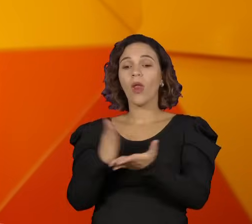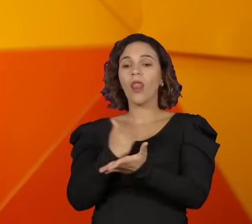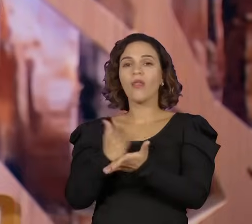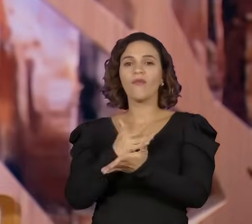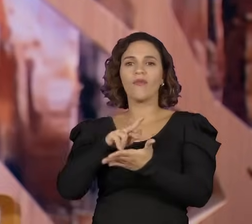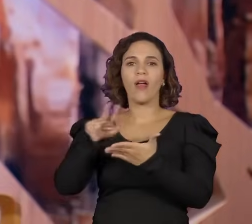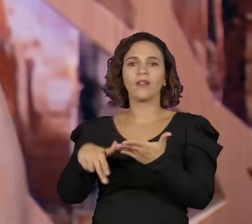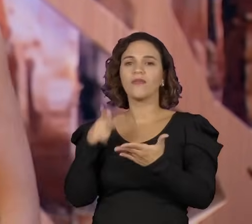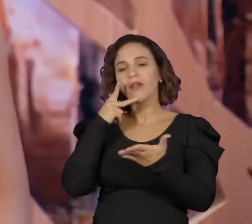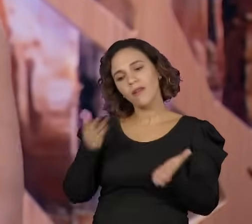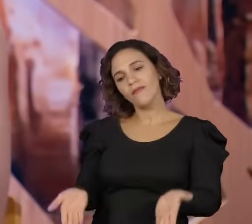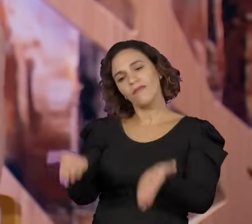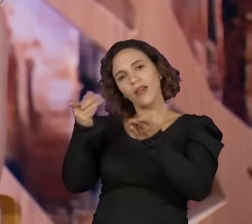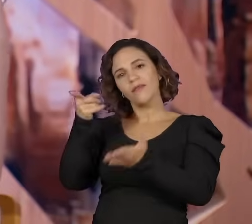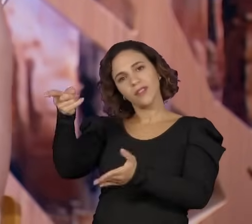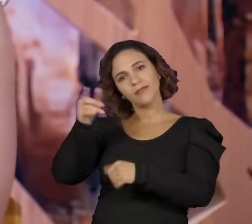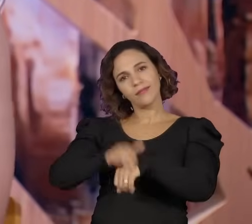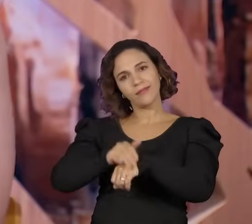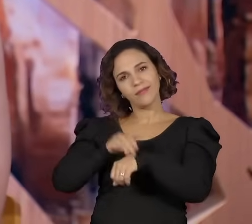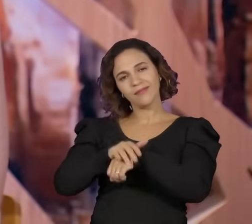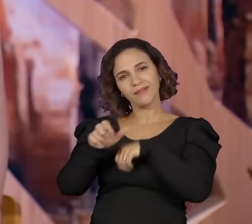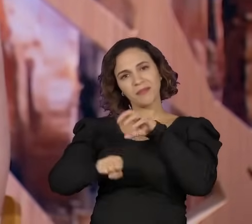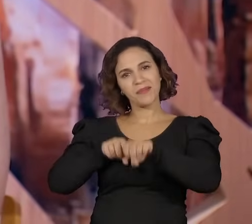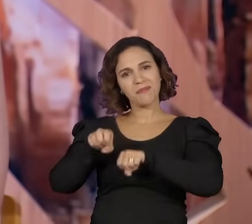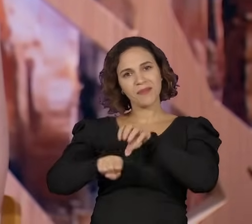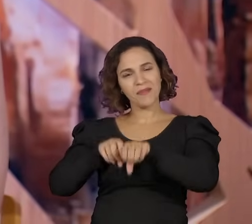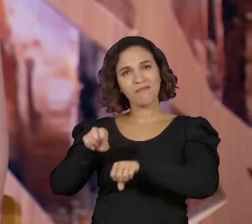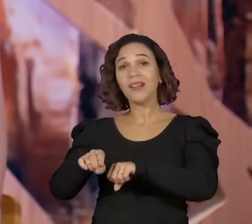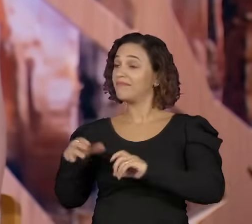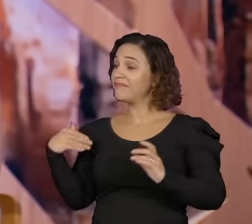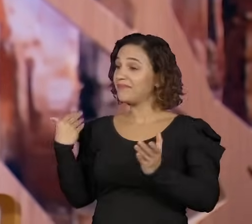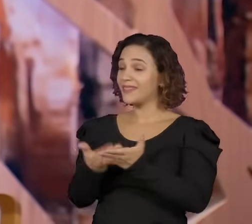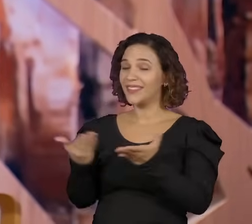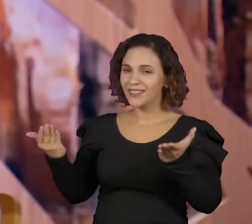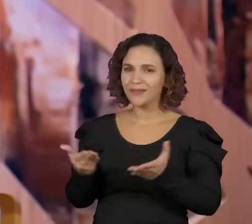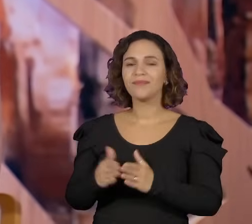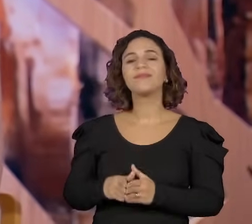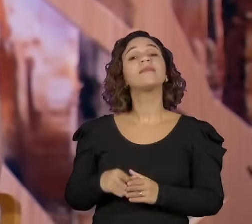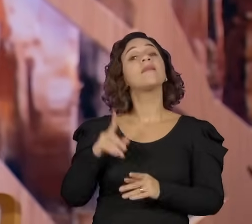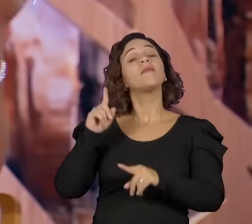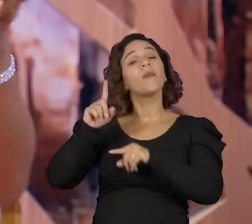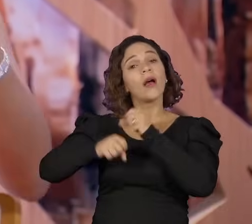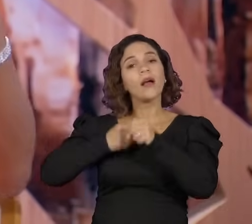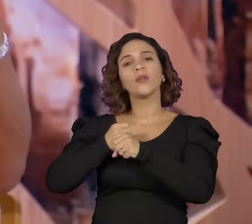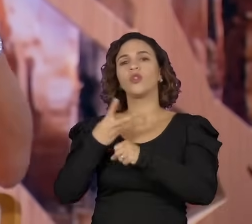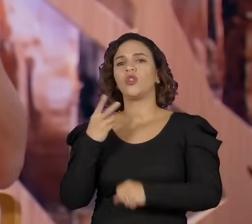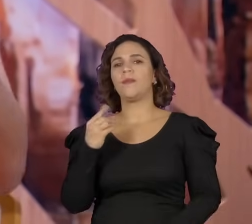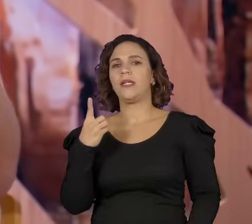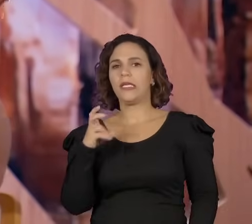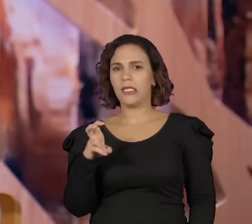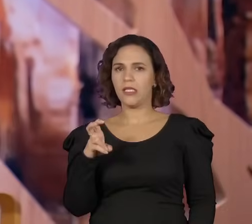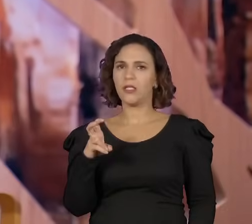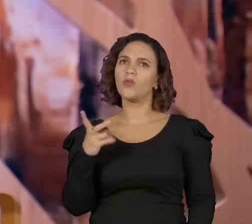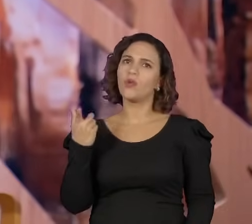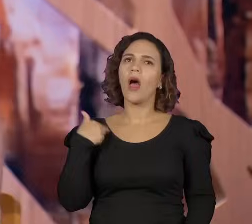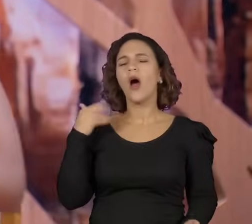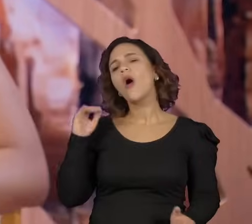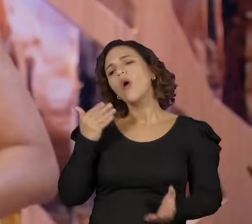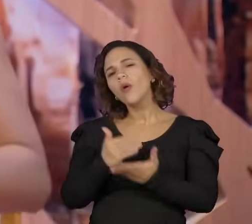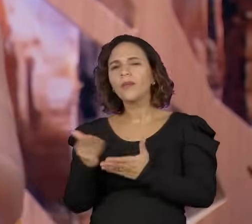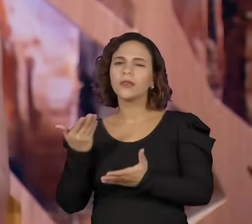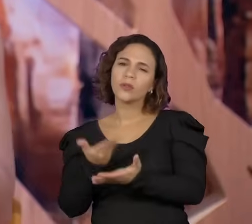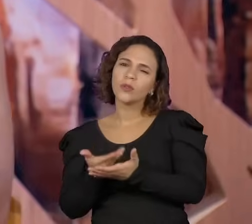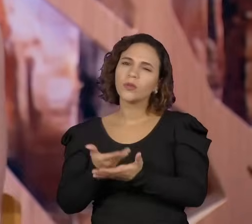e falou, lê aí. Lê E desde então, estamos aí. Aí em 2015 foi quando... É isso, né? Eu tinha 12 anos, comecei a